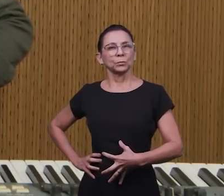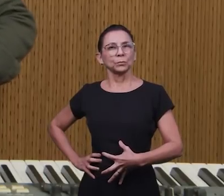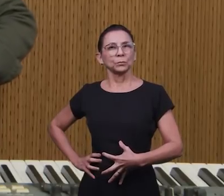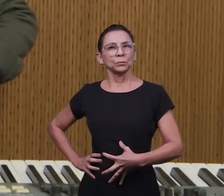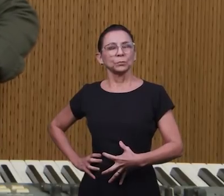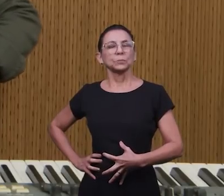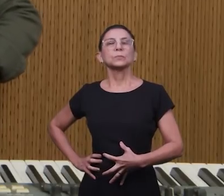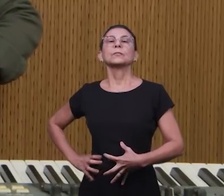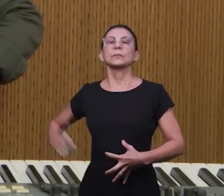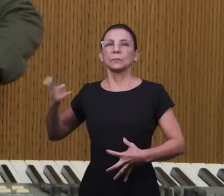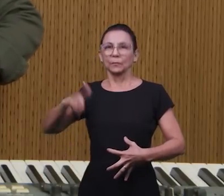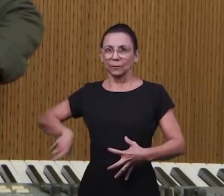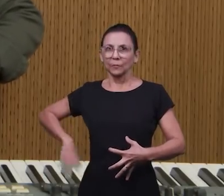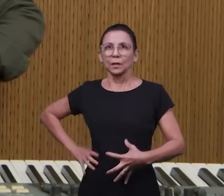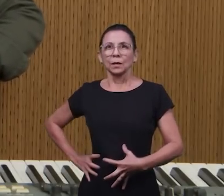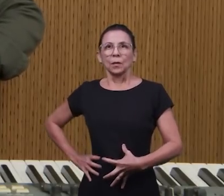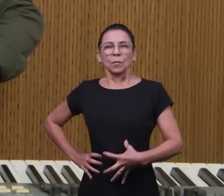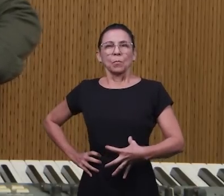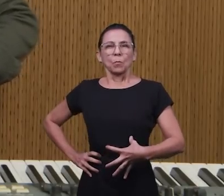Refez.